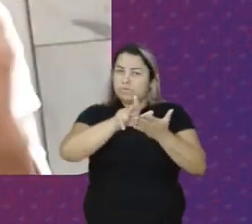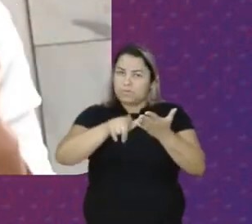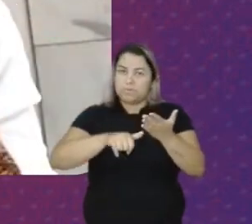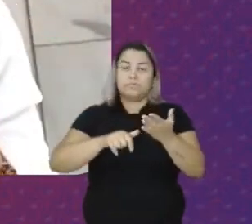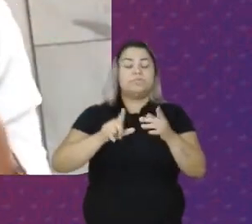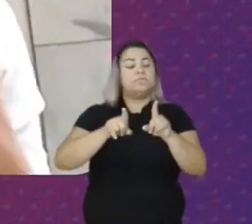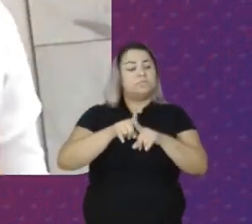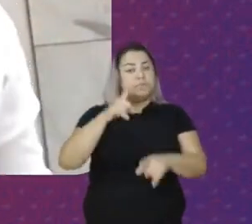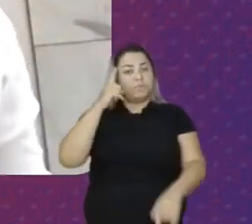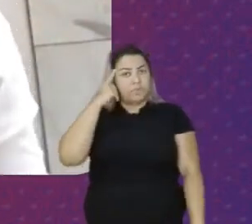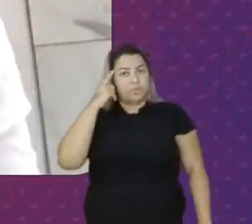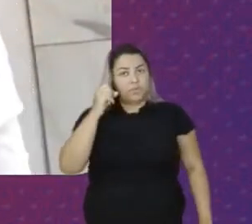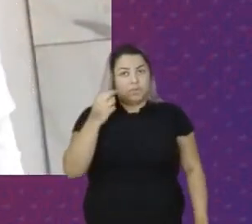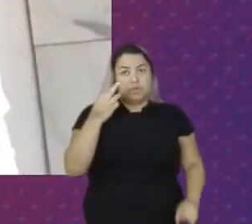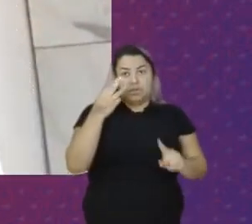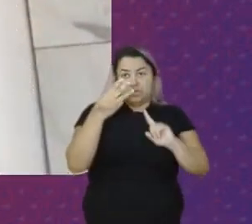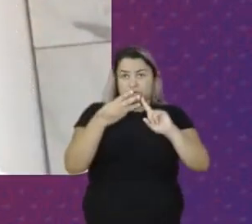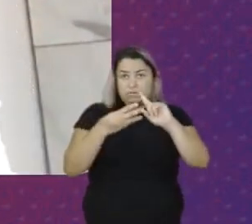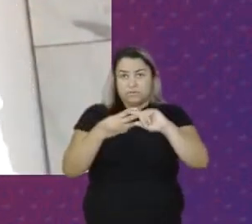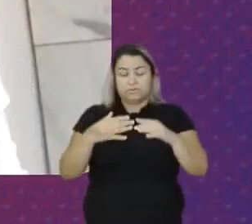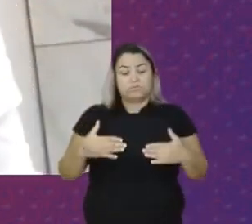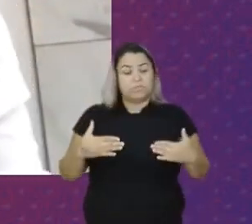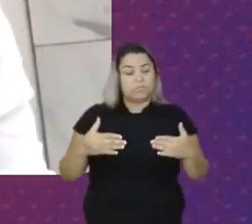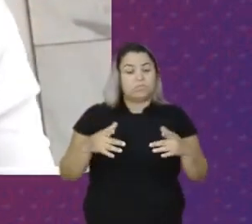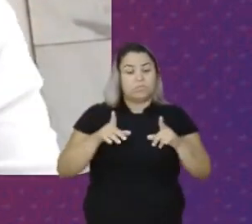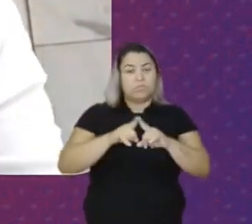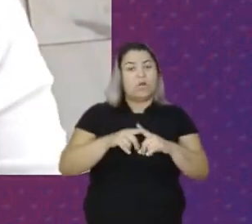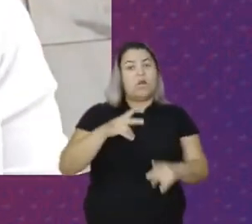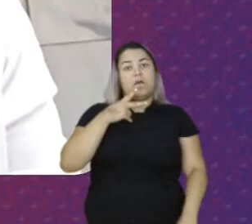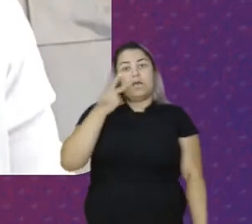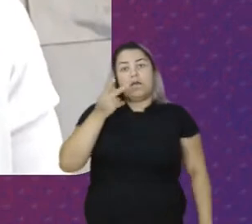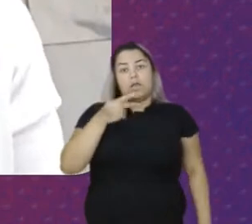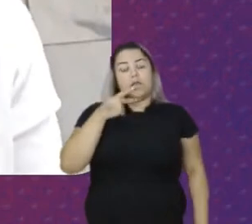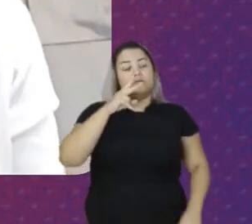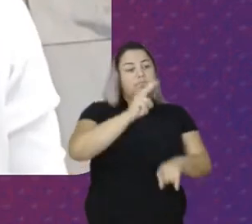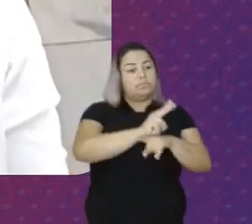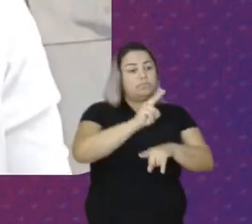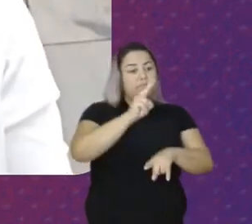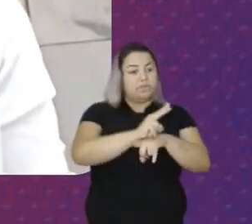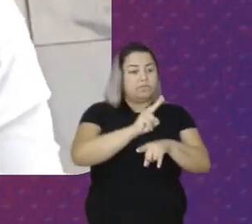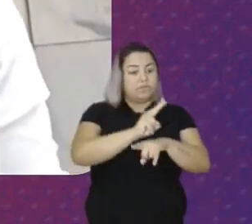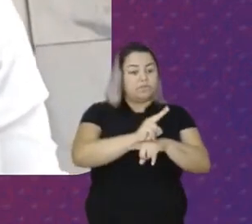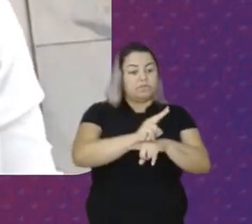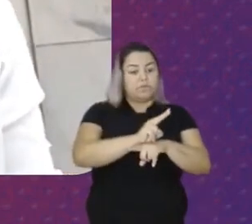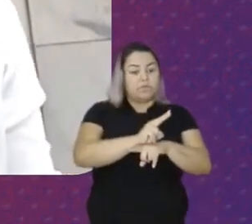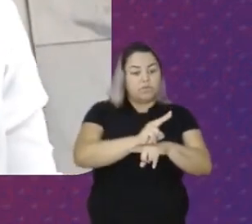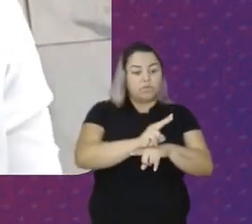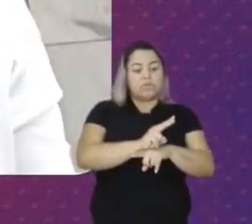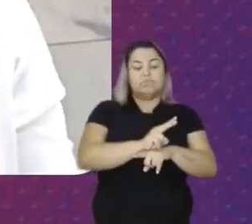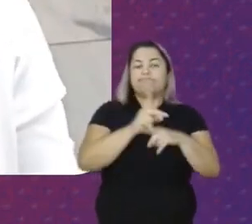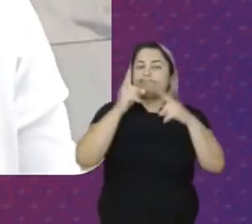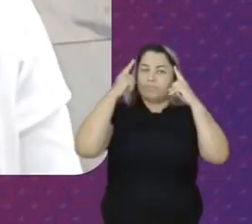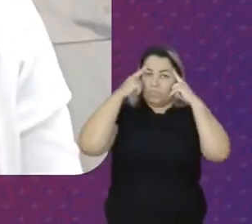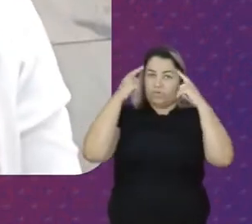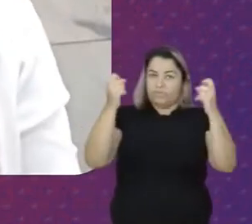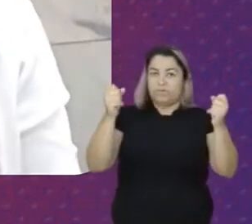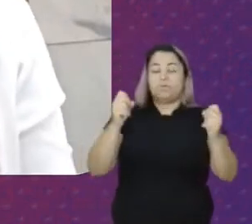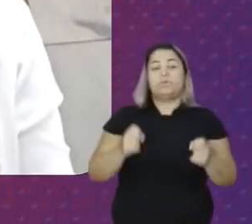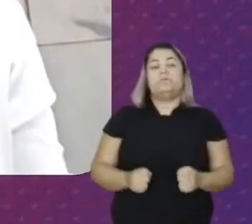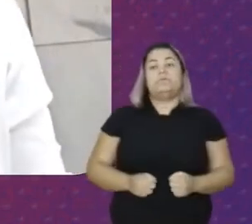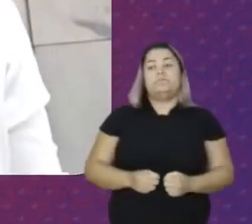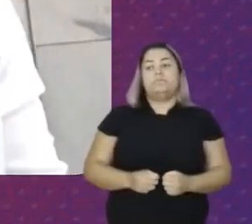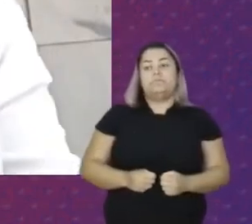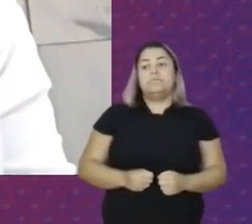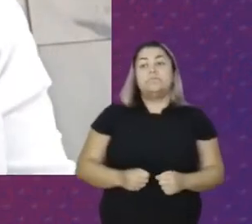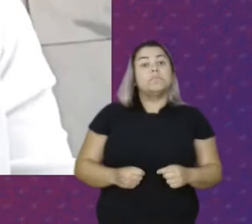gente pensa sempre em 3 frentes quando a gente fala em prevenção, né, de violências